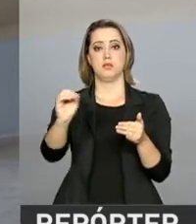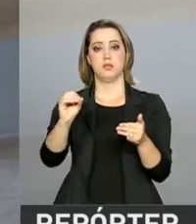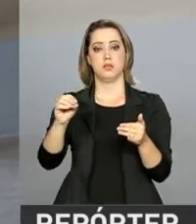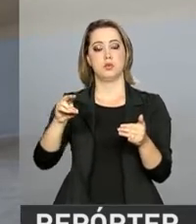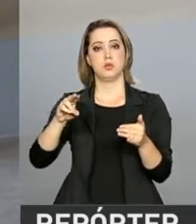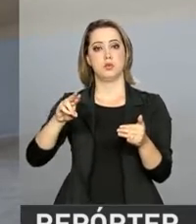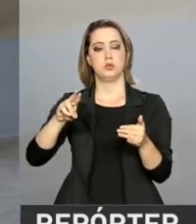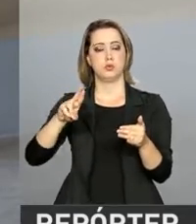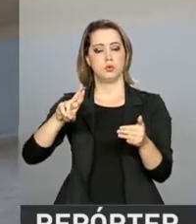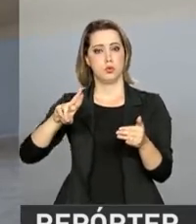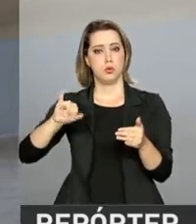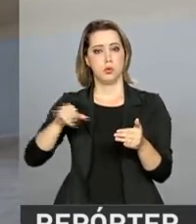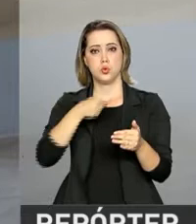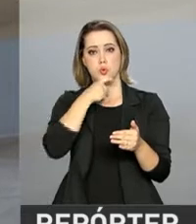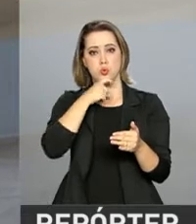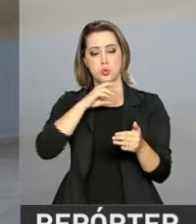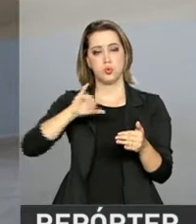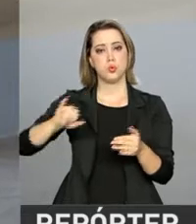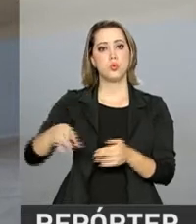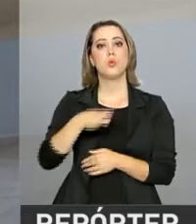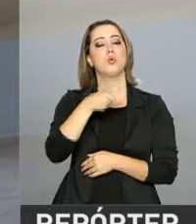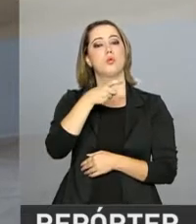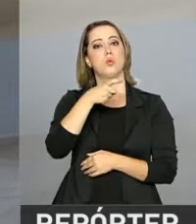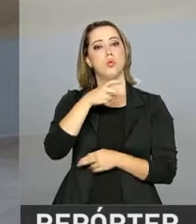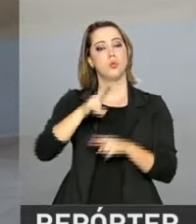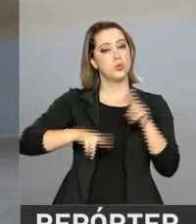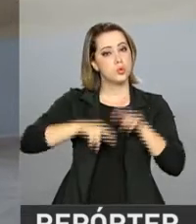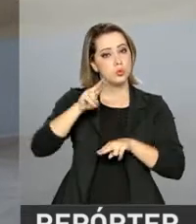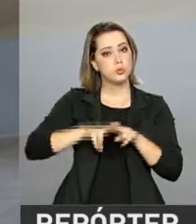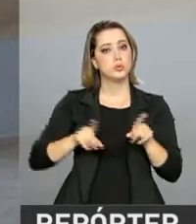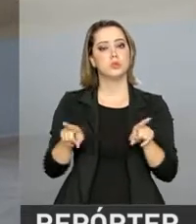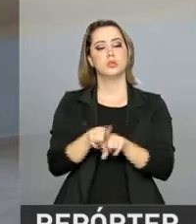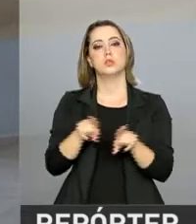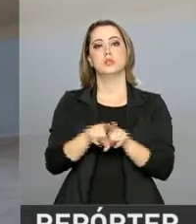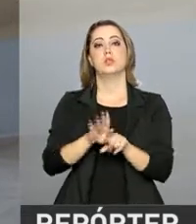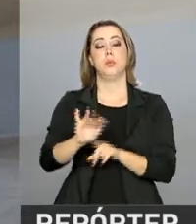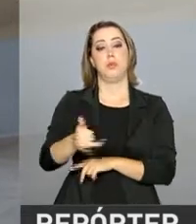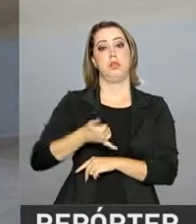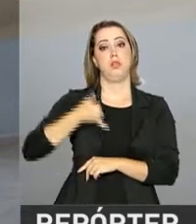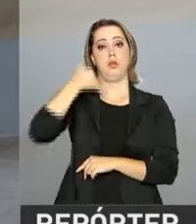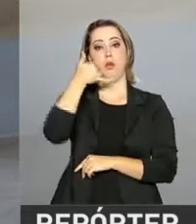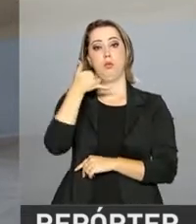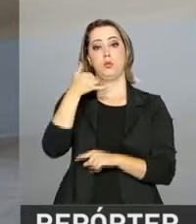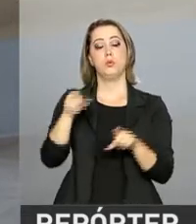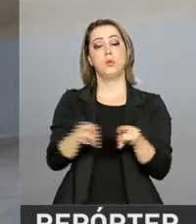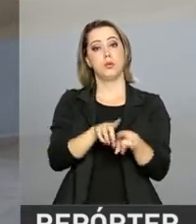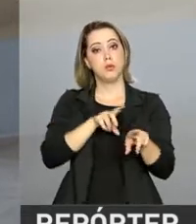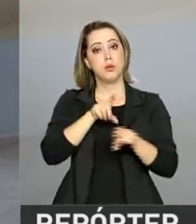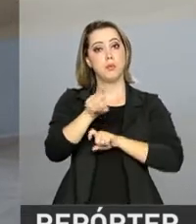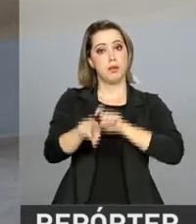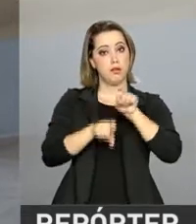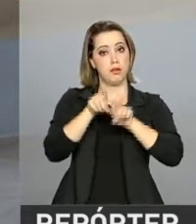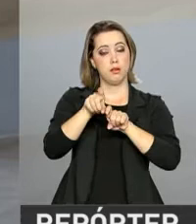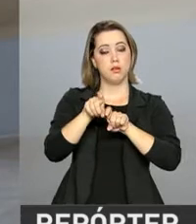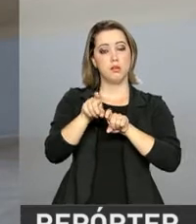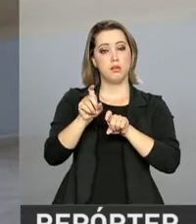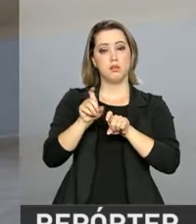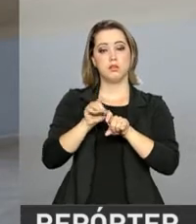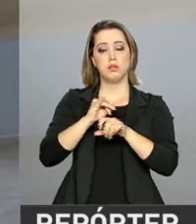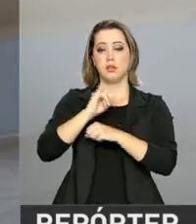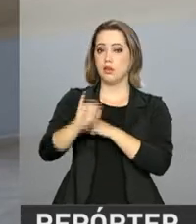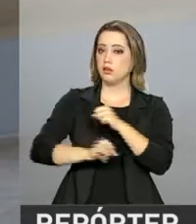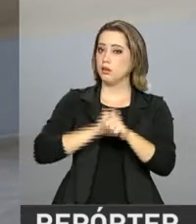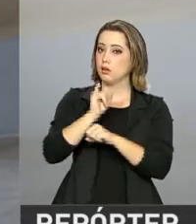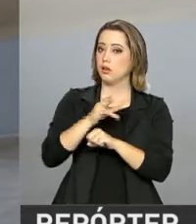e julho disponibilizou também um telefone para chamadas de graça e um site na internet que exclusivamente